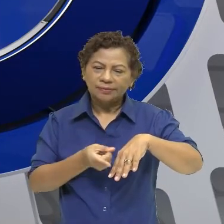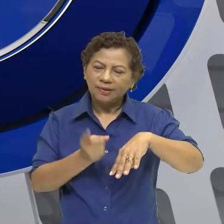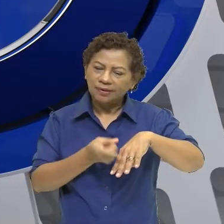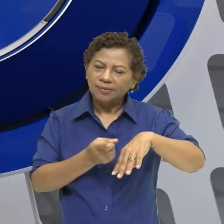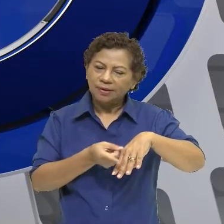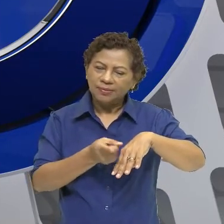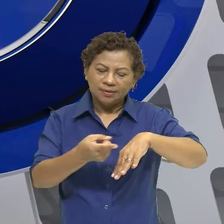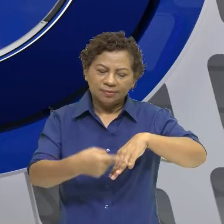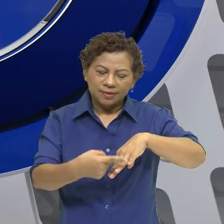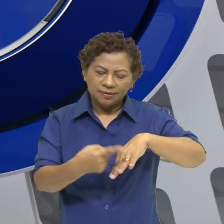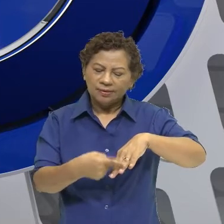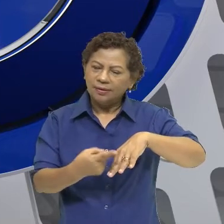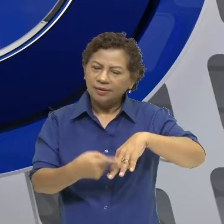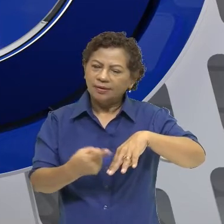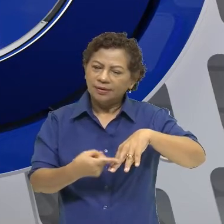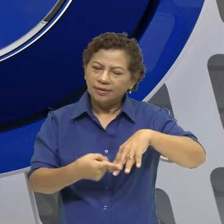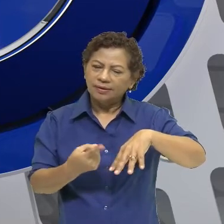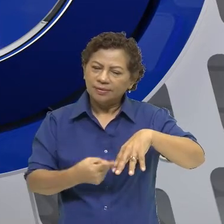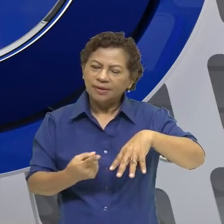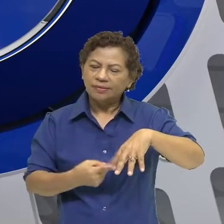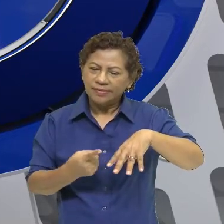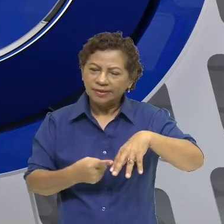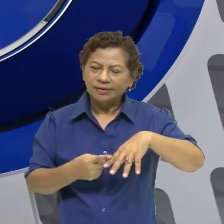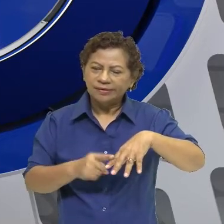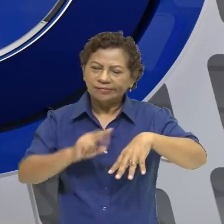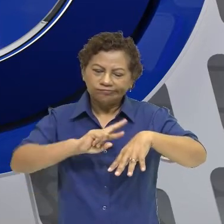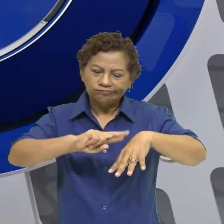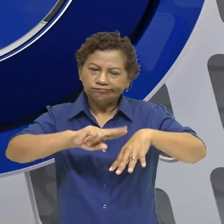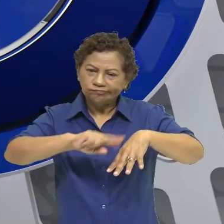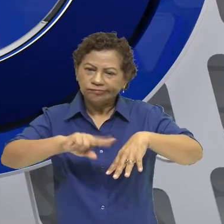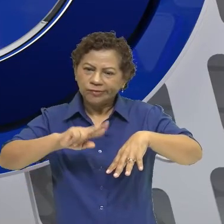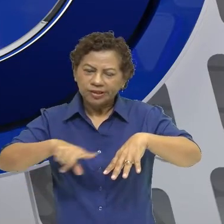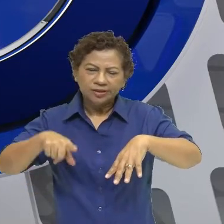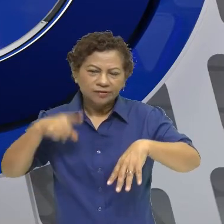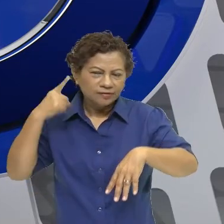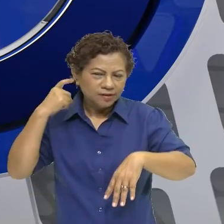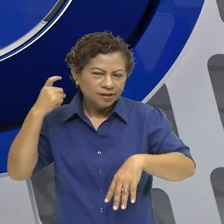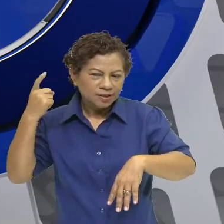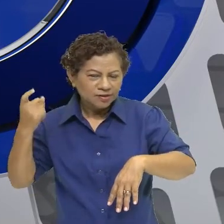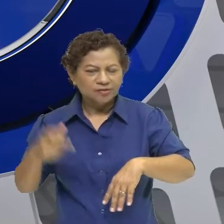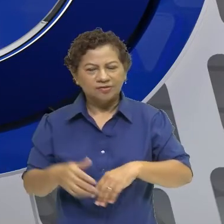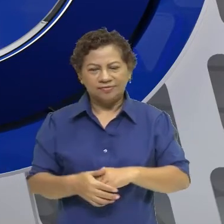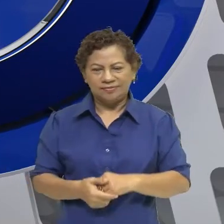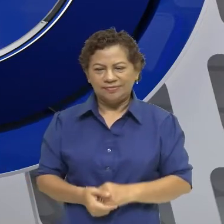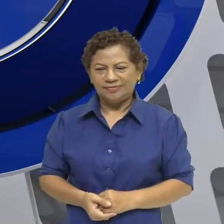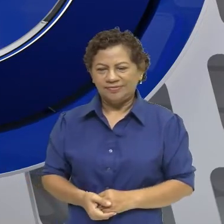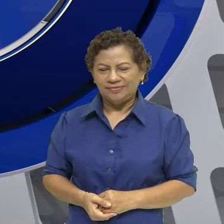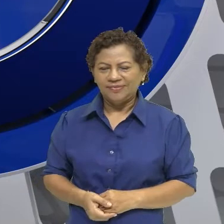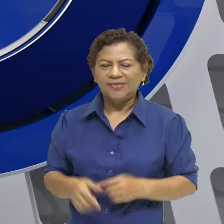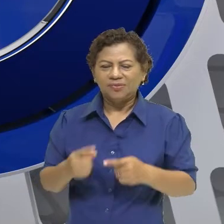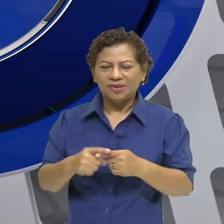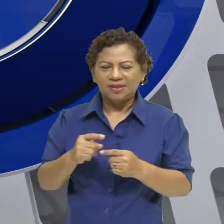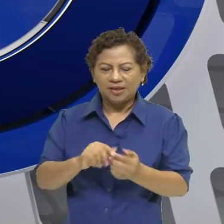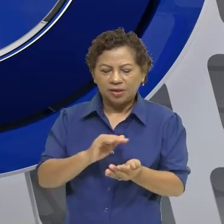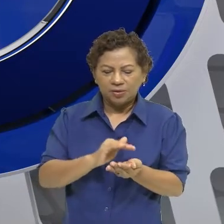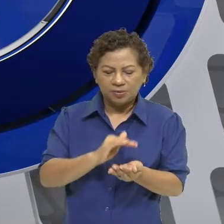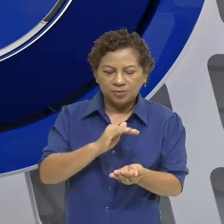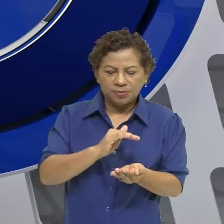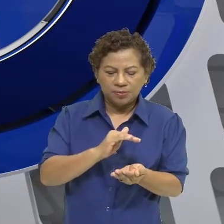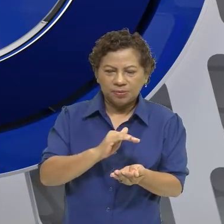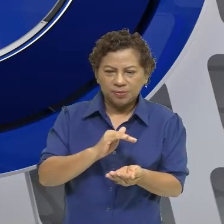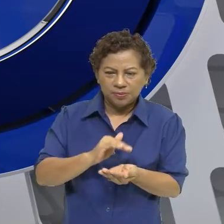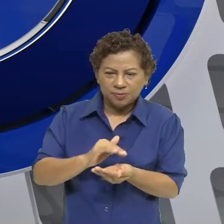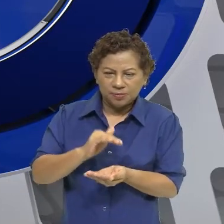vai tocando naqueles sininhos. E os sininhos, por serem de tamanhos diferentes,